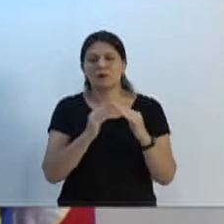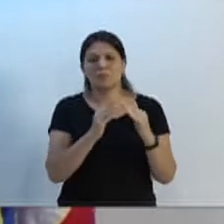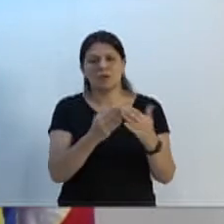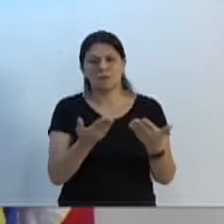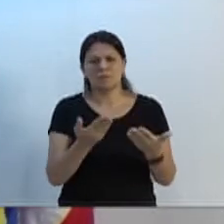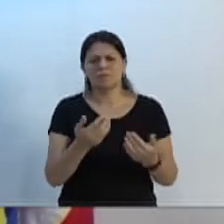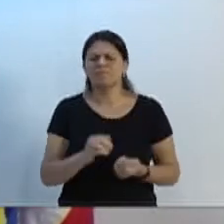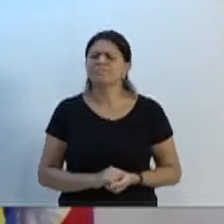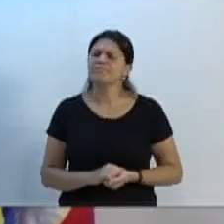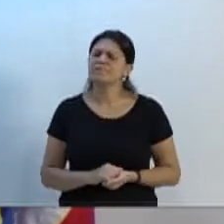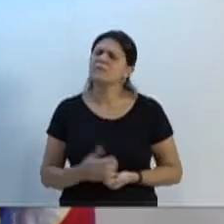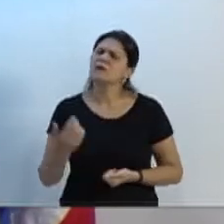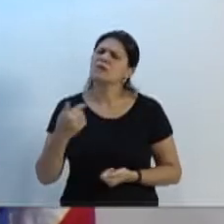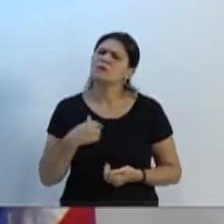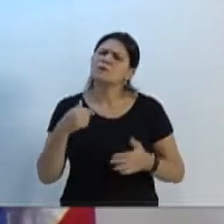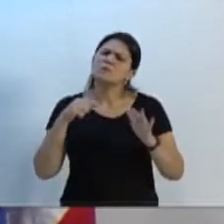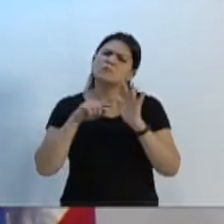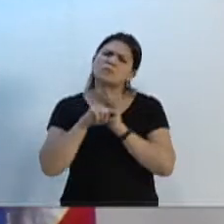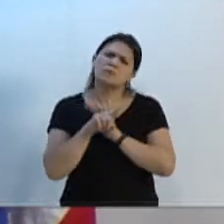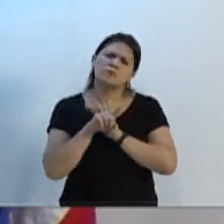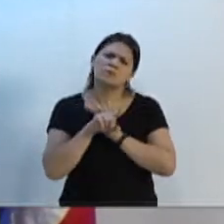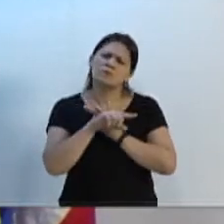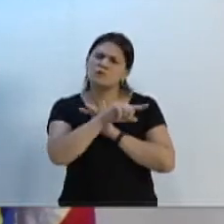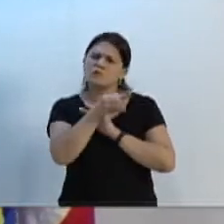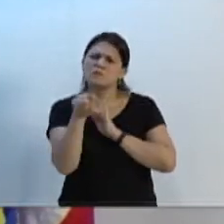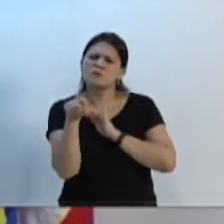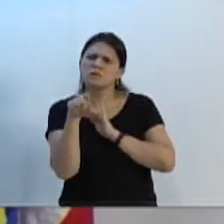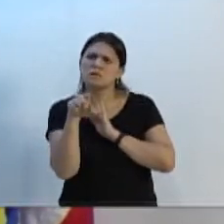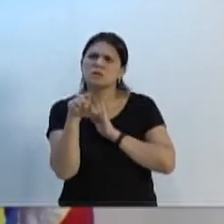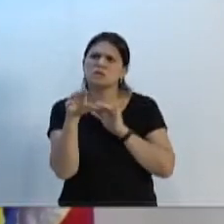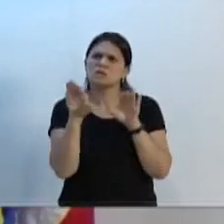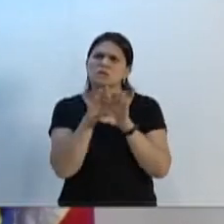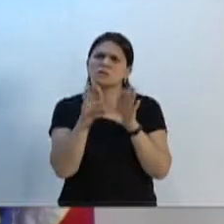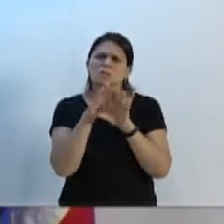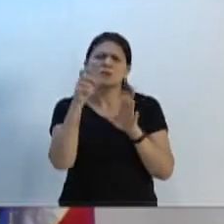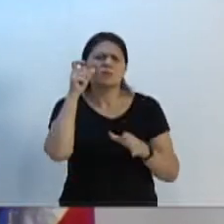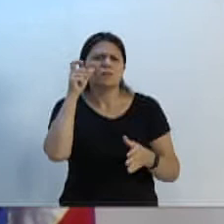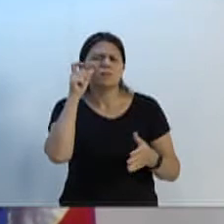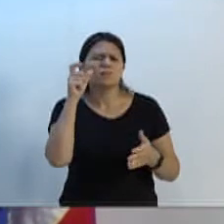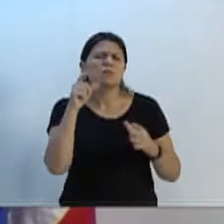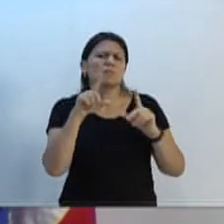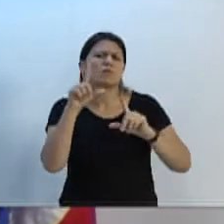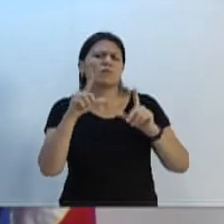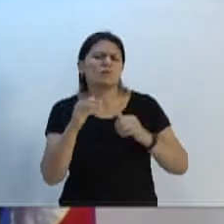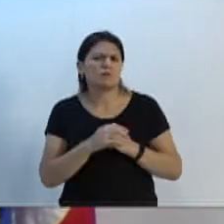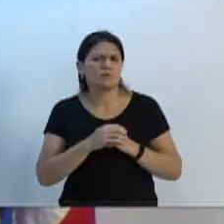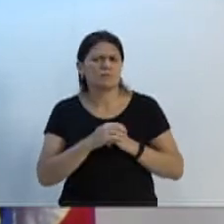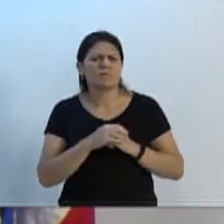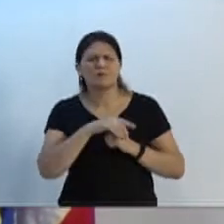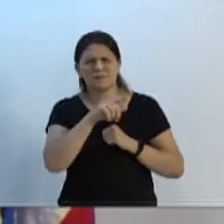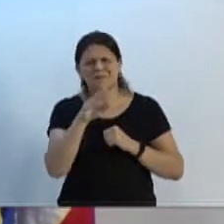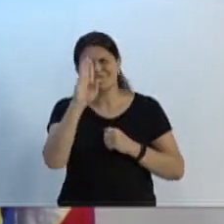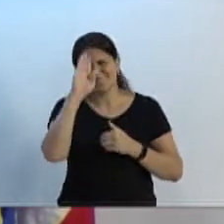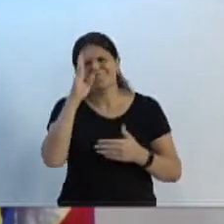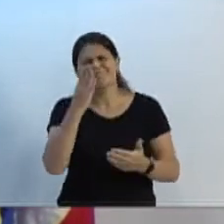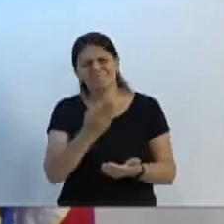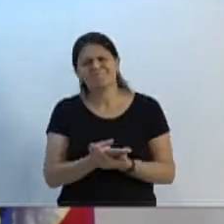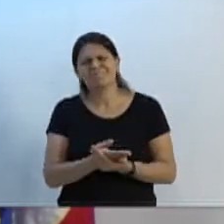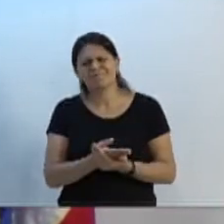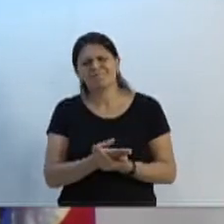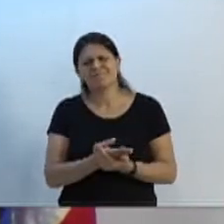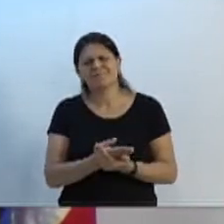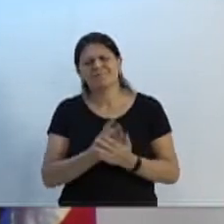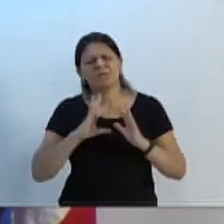dos senhores e das senhoras também que nos acompanham nesse momento através da tv vocês acreditam realmente que todo esse